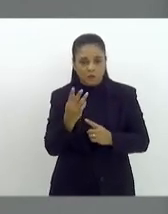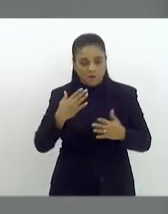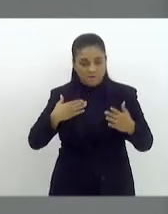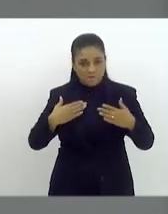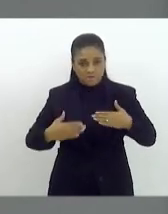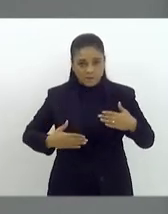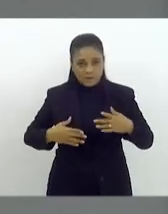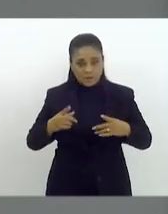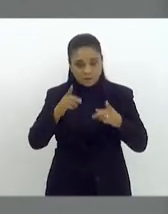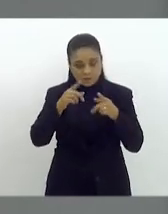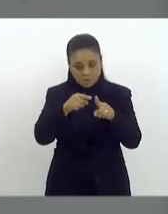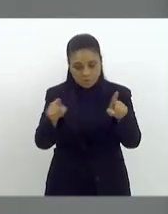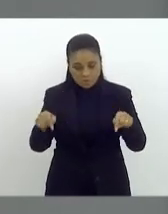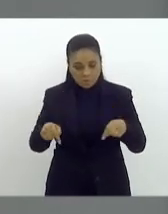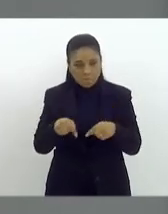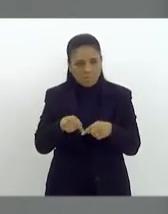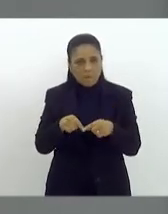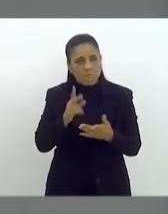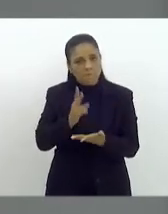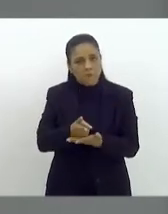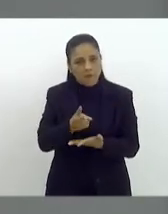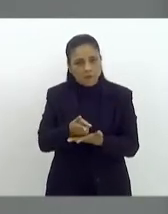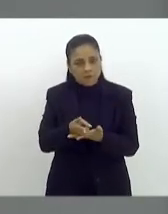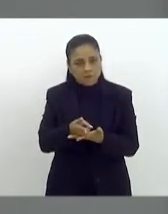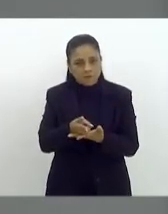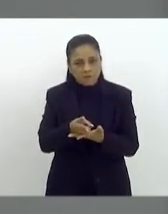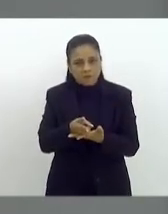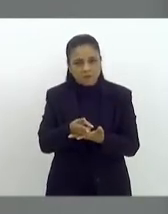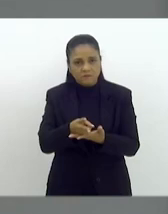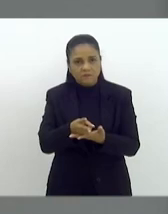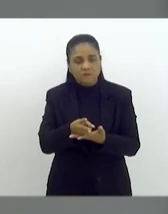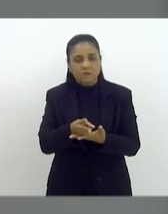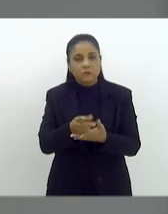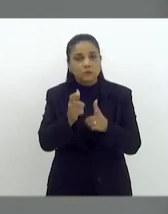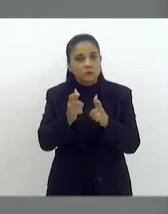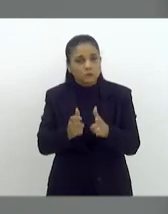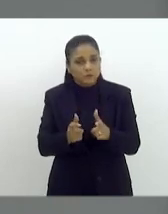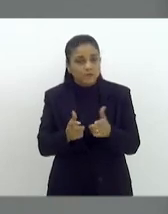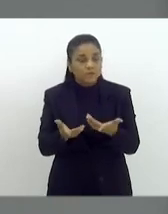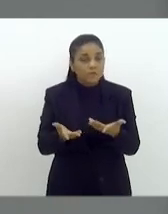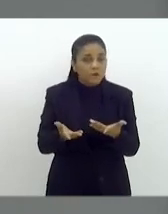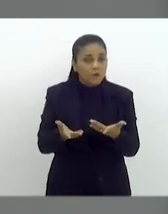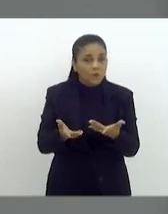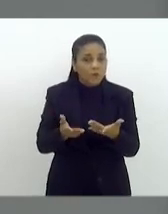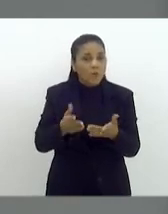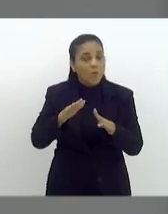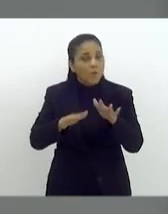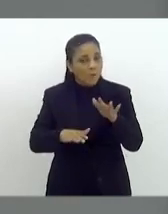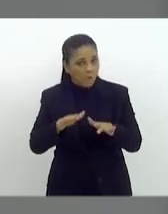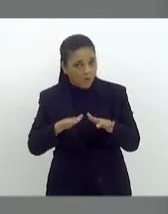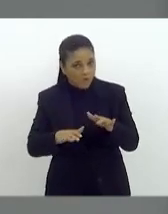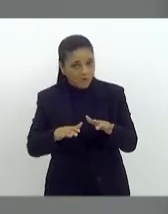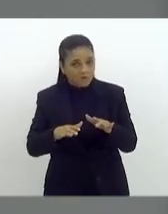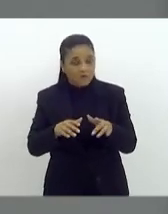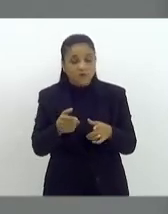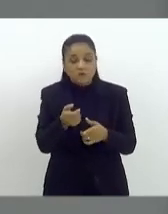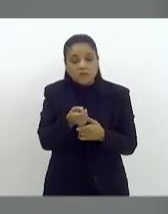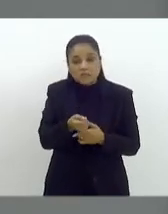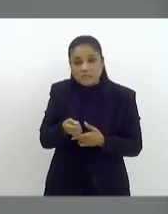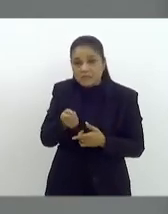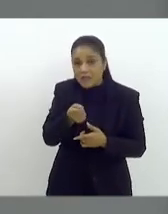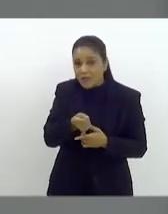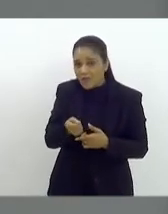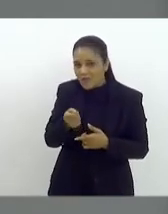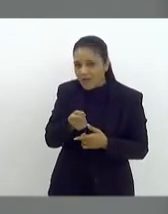presentes no mesmo espaço só que a gente sabe que por vezes a gente tem aqui o próprio celular ele pode